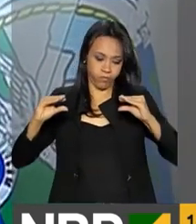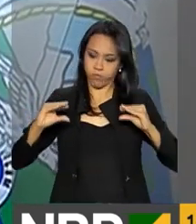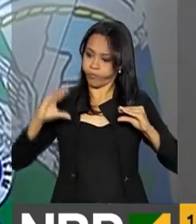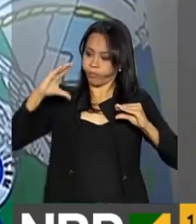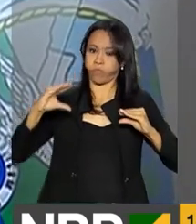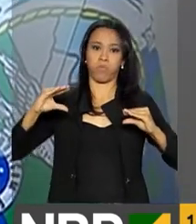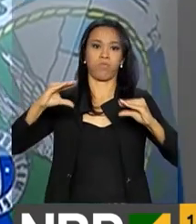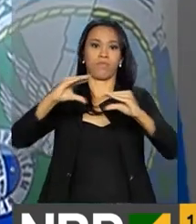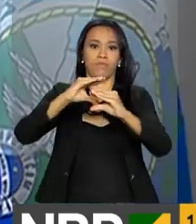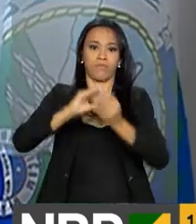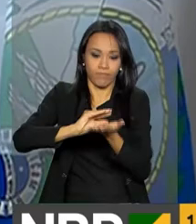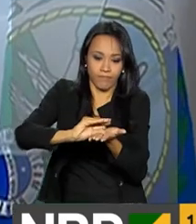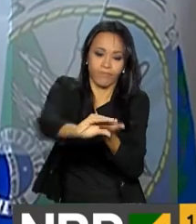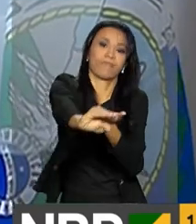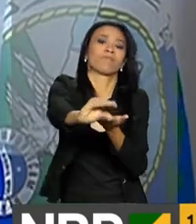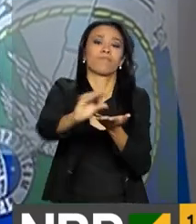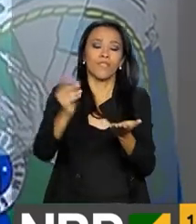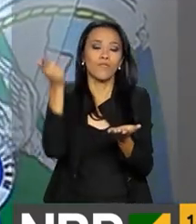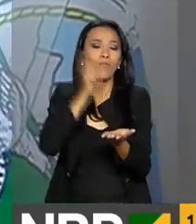do Instituto.